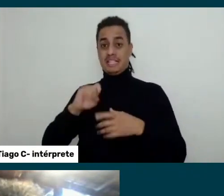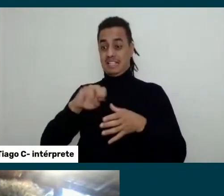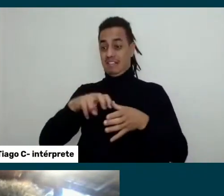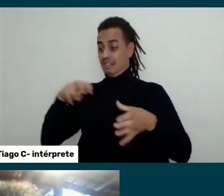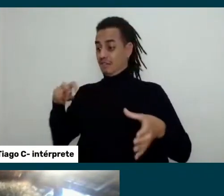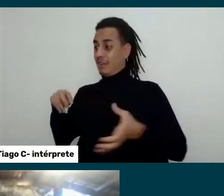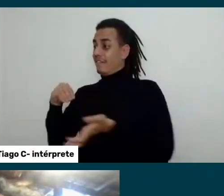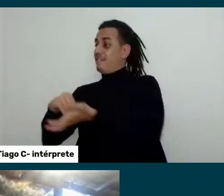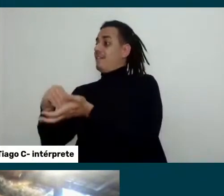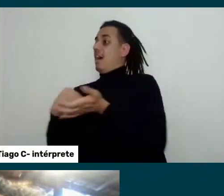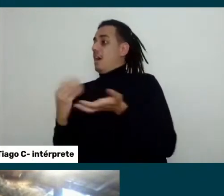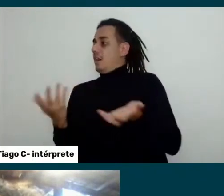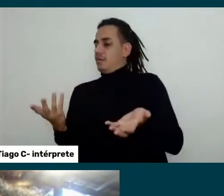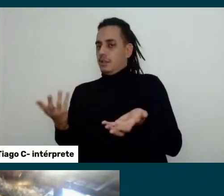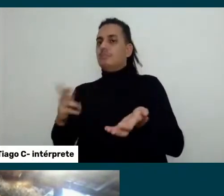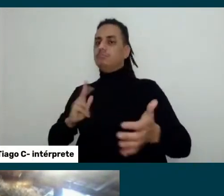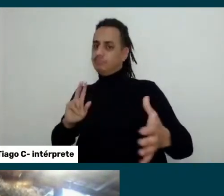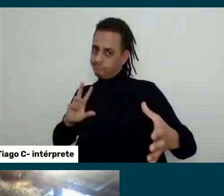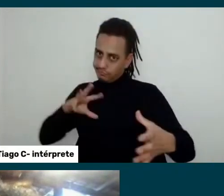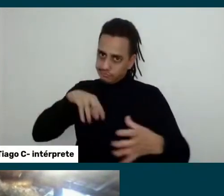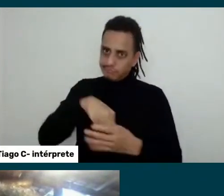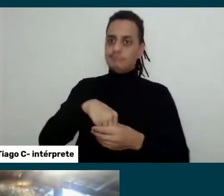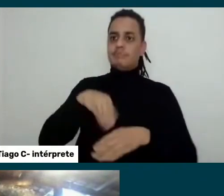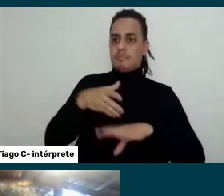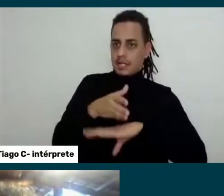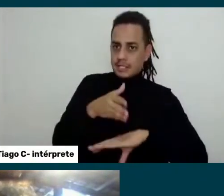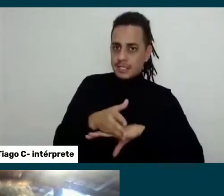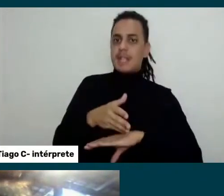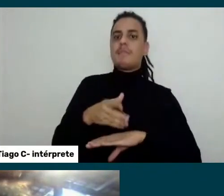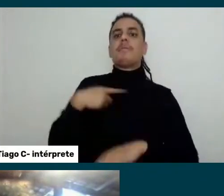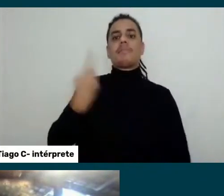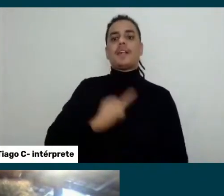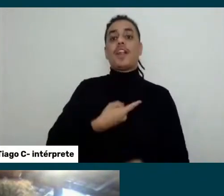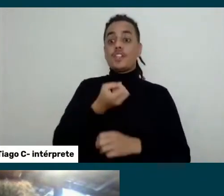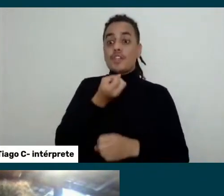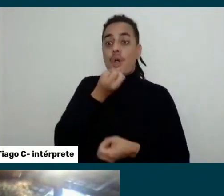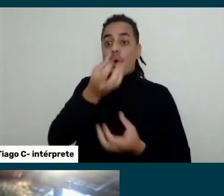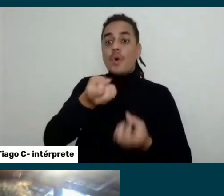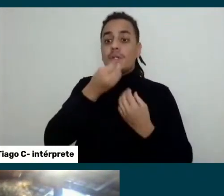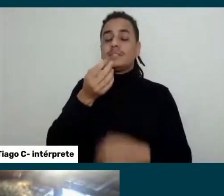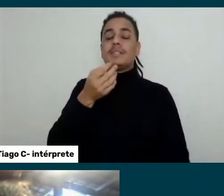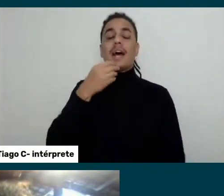Se envolva, porque a gente precisa contar rapidamente boas histórias, e talvez você tenha